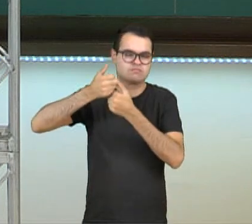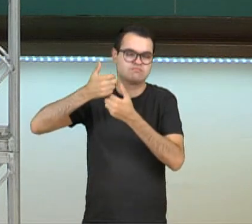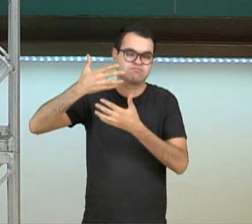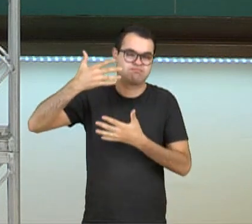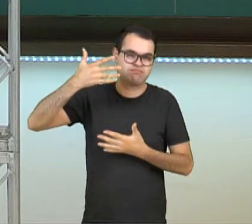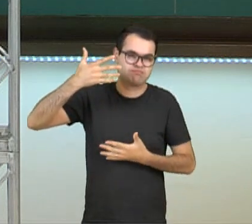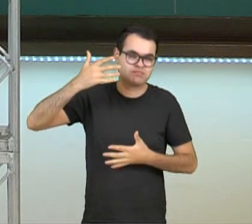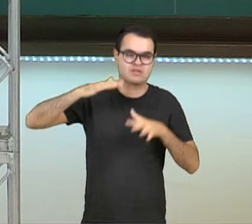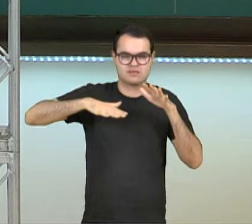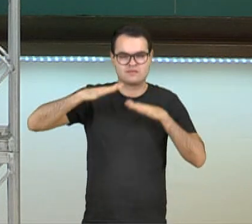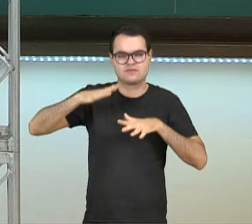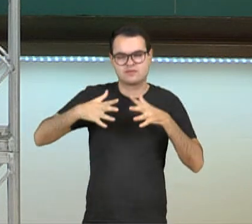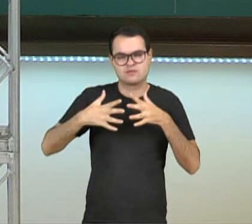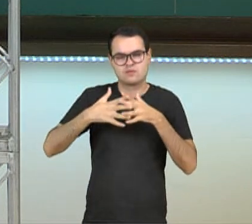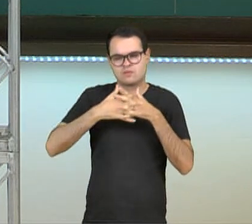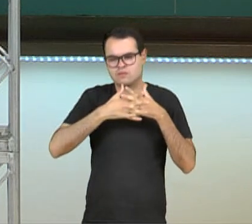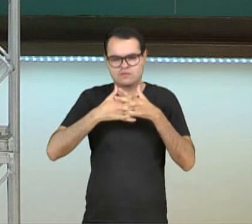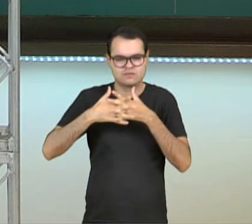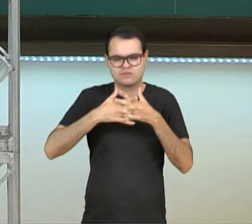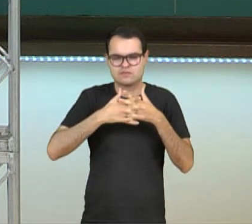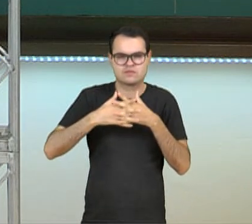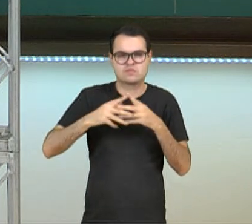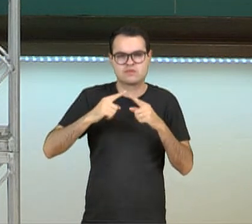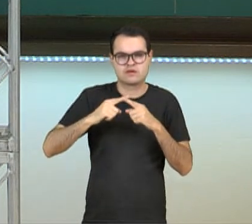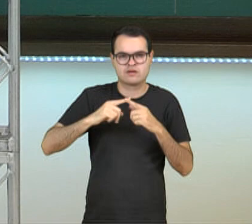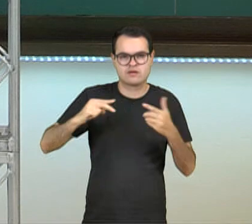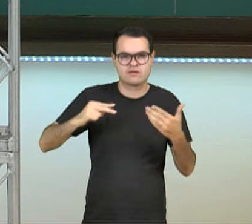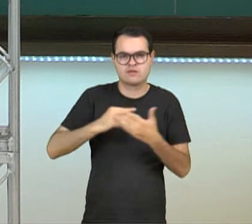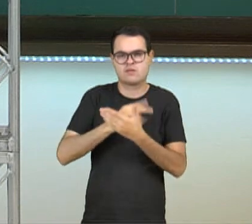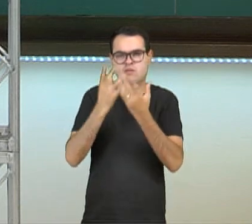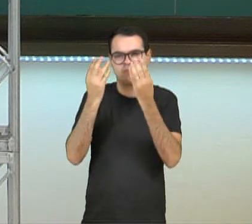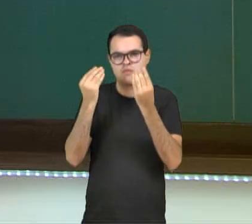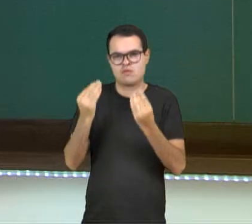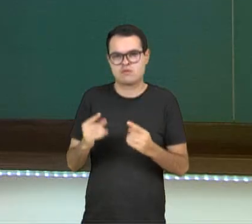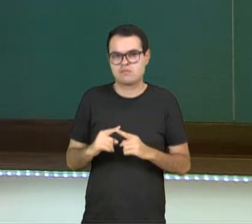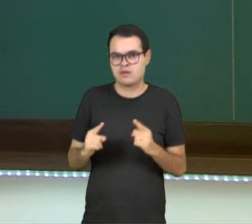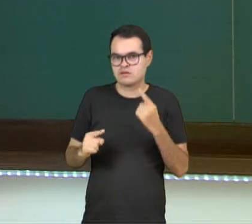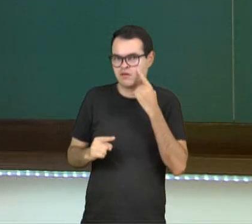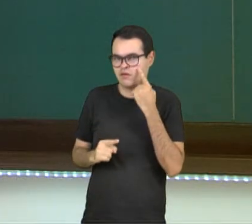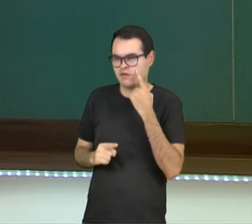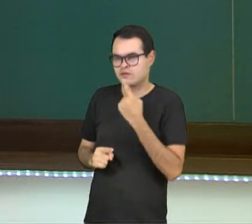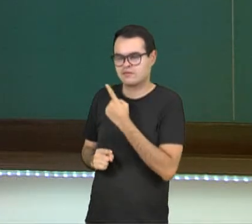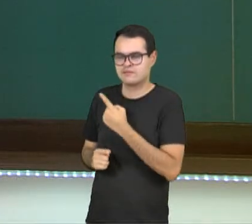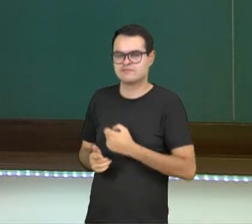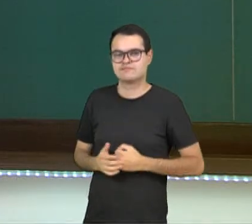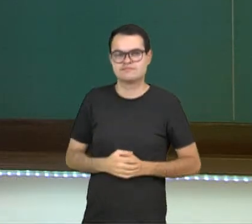às vezes você ficou confuso aí com tantas situações que ocorreram, tá? Mas venho aqui, vamos lá.